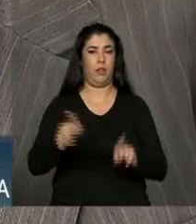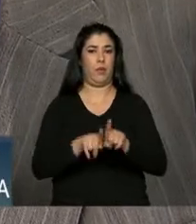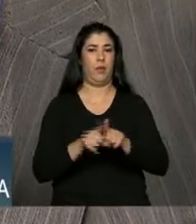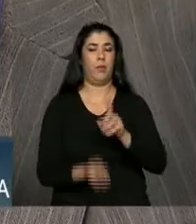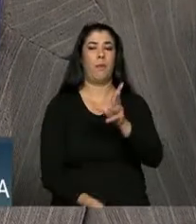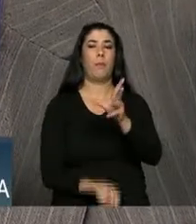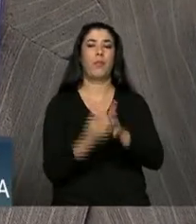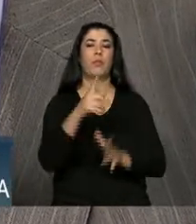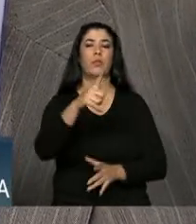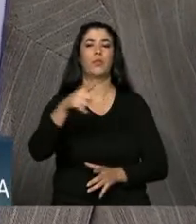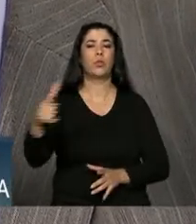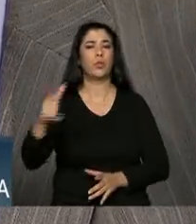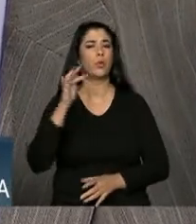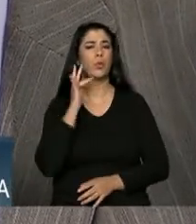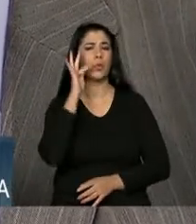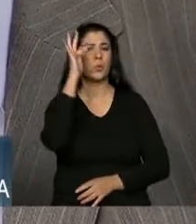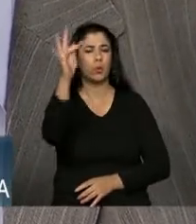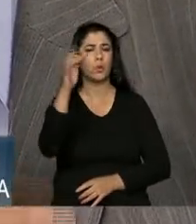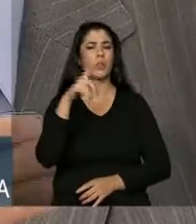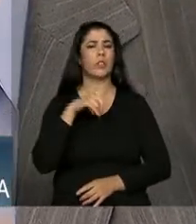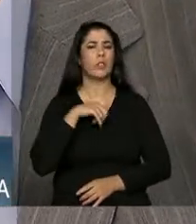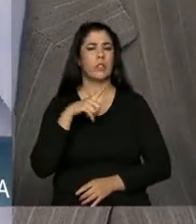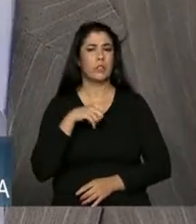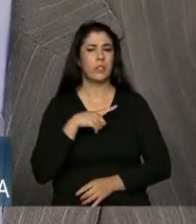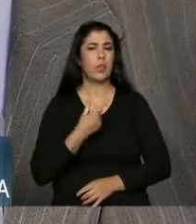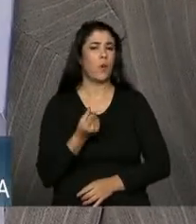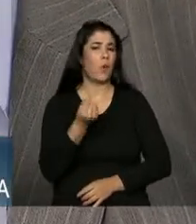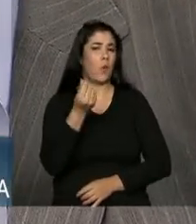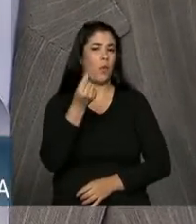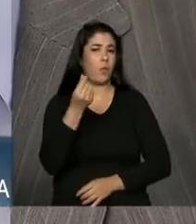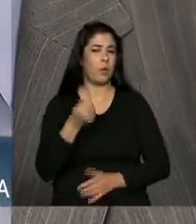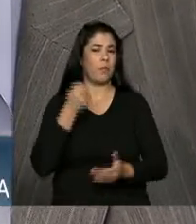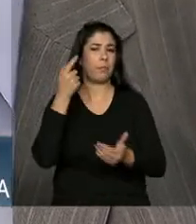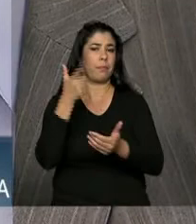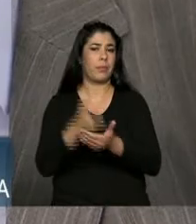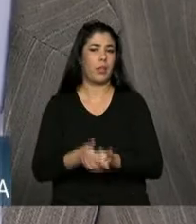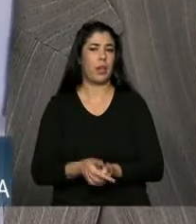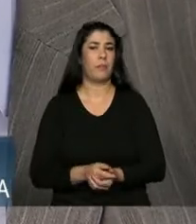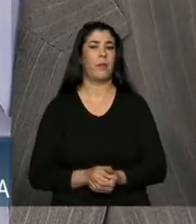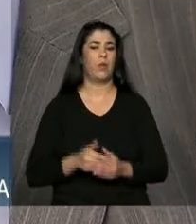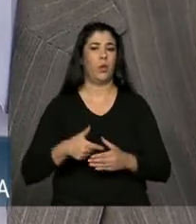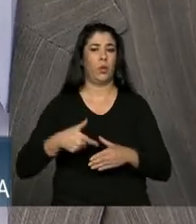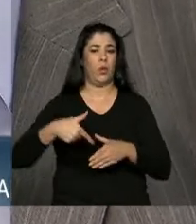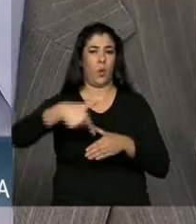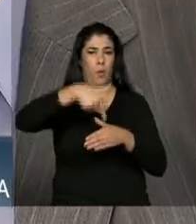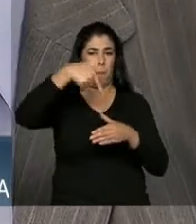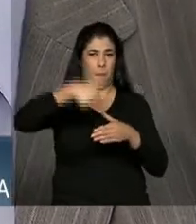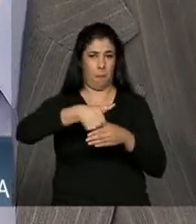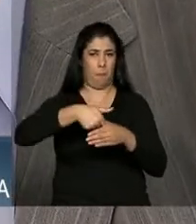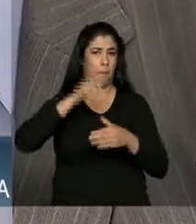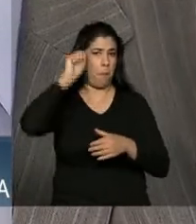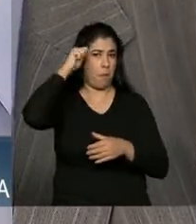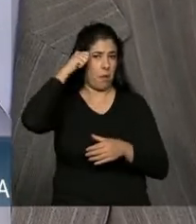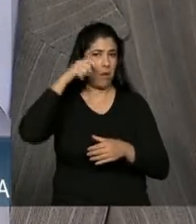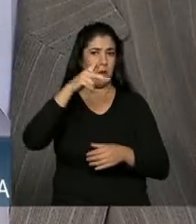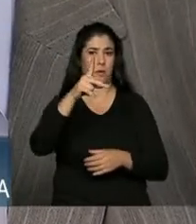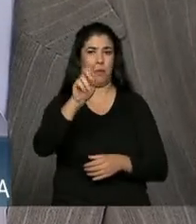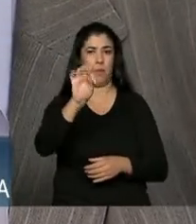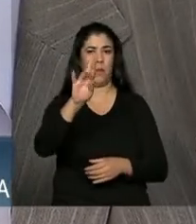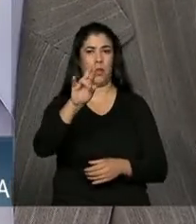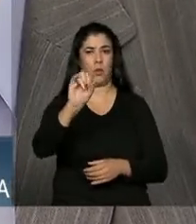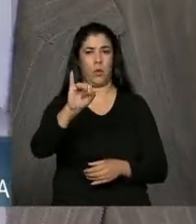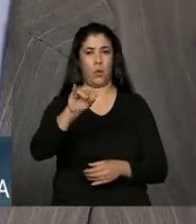e com as perspectivas que nós temos de um preço de petróleo que está em queda e que está produzindo